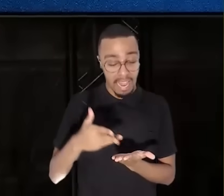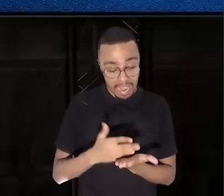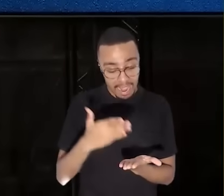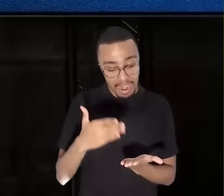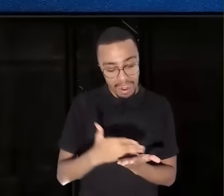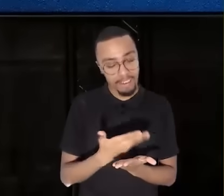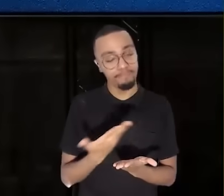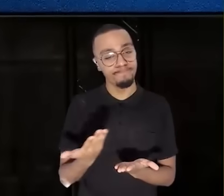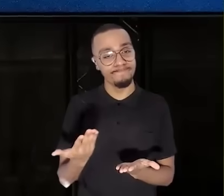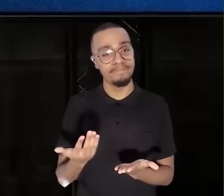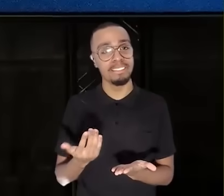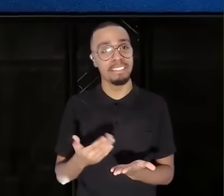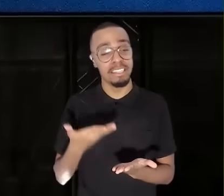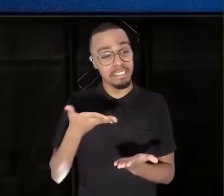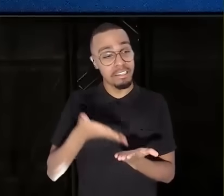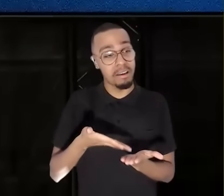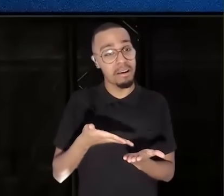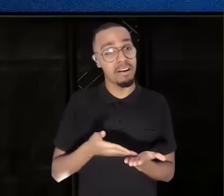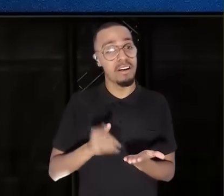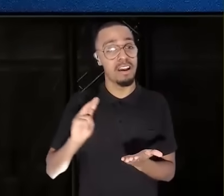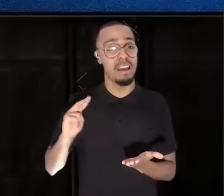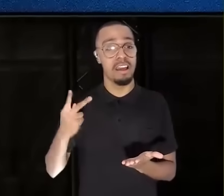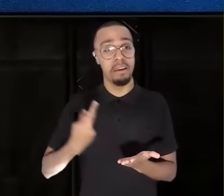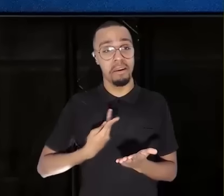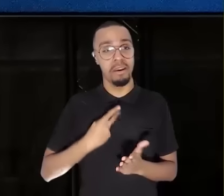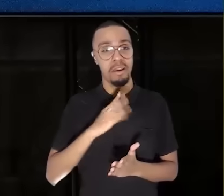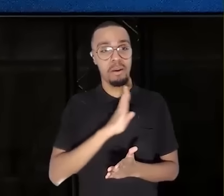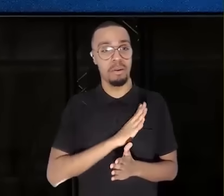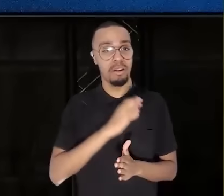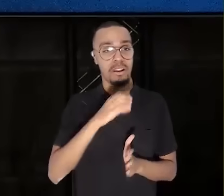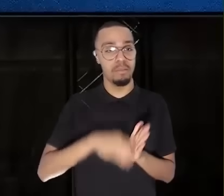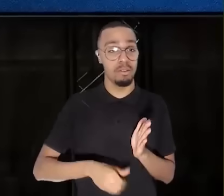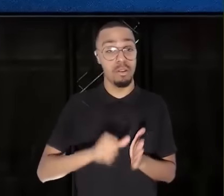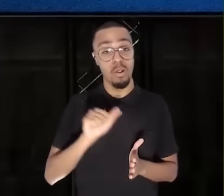não me sinto abençoado. Está lá, Hebreus 11, 3.